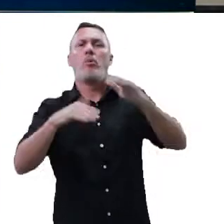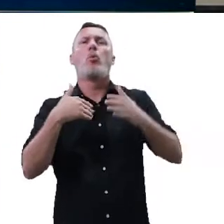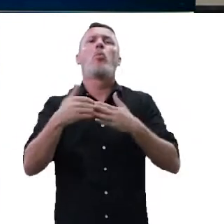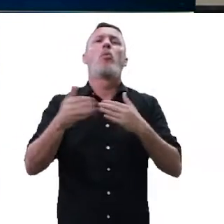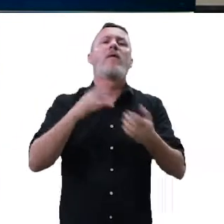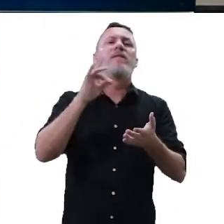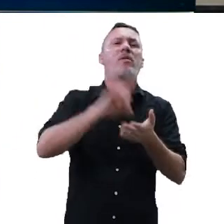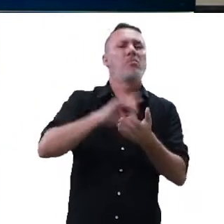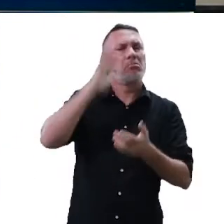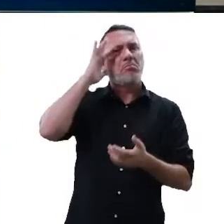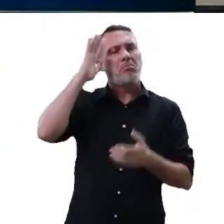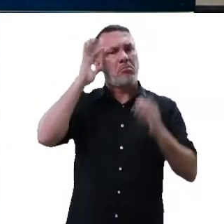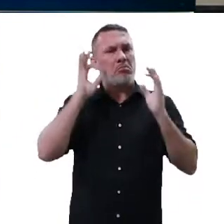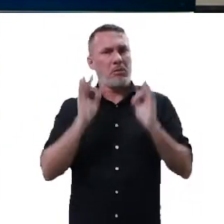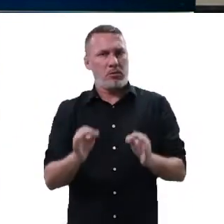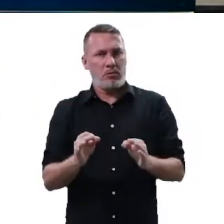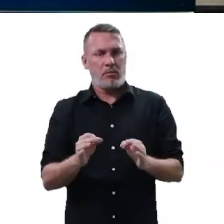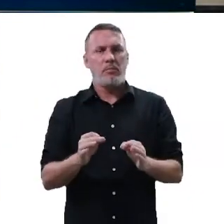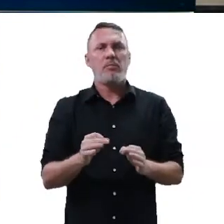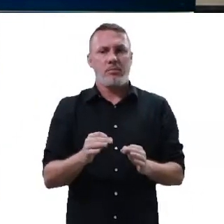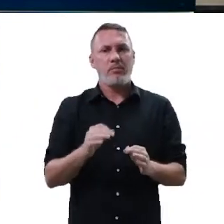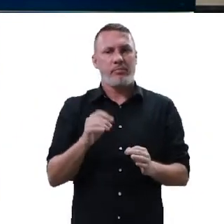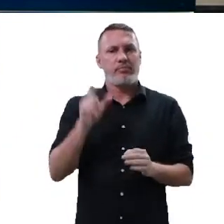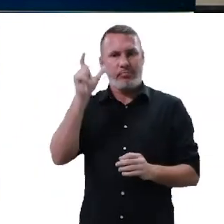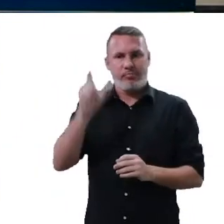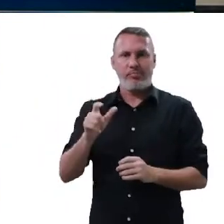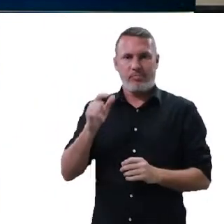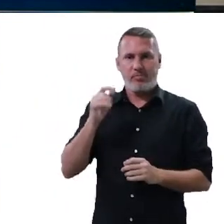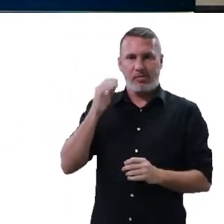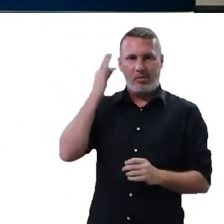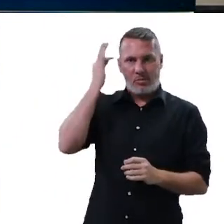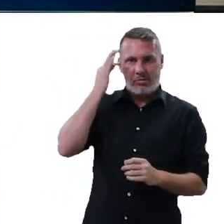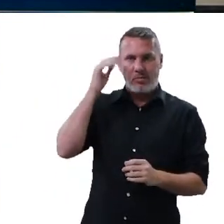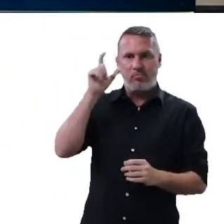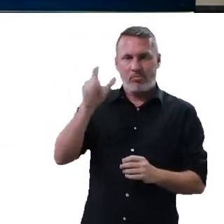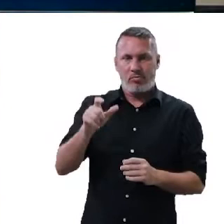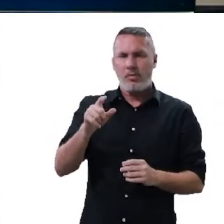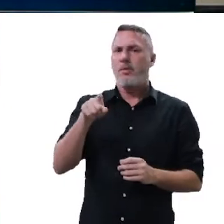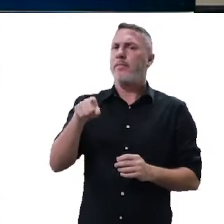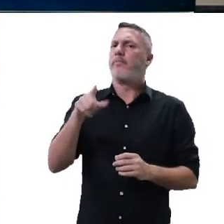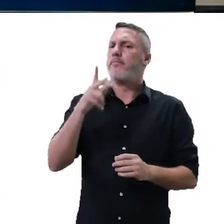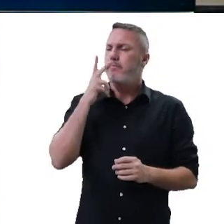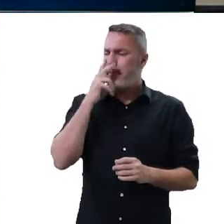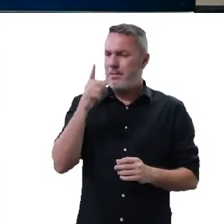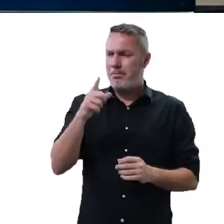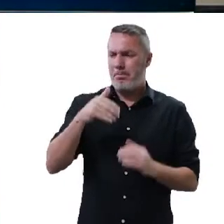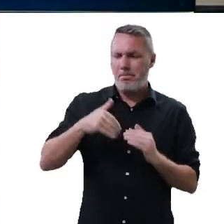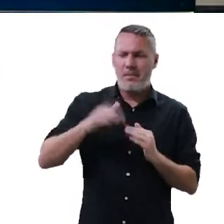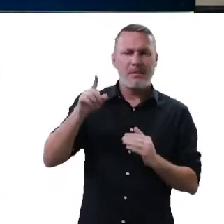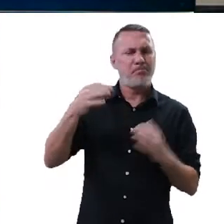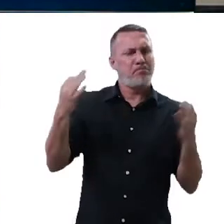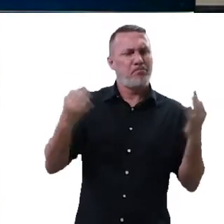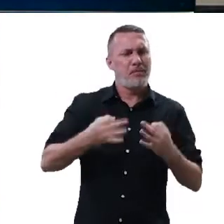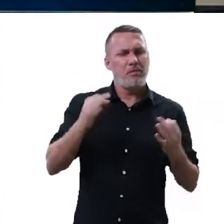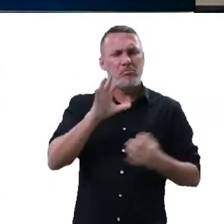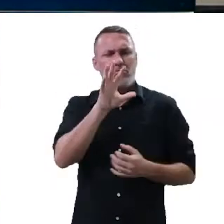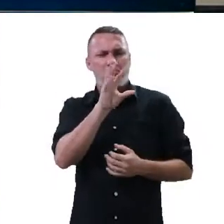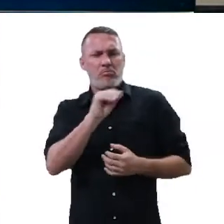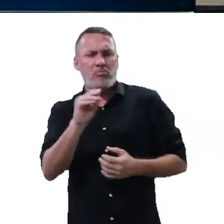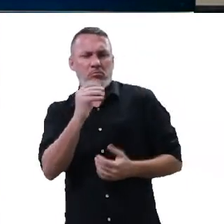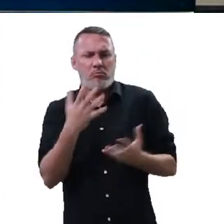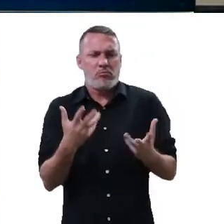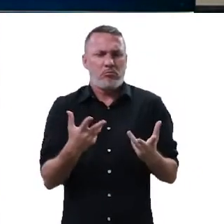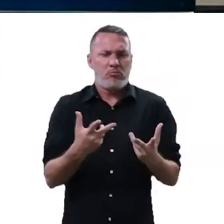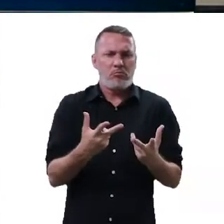eu penso ser a verdade. Protágoras era extremamente hábil,